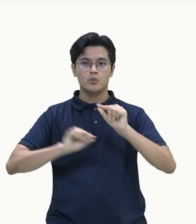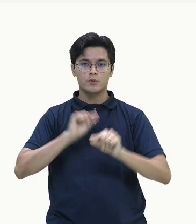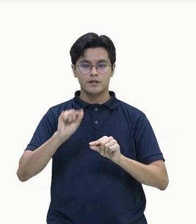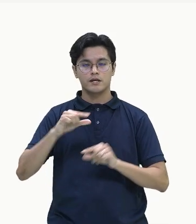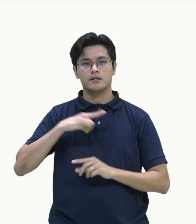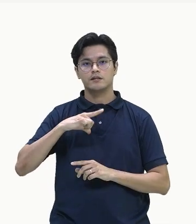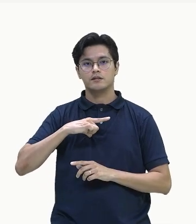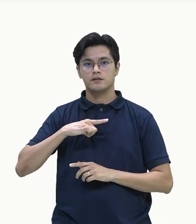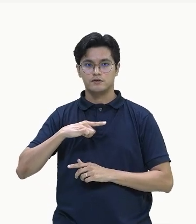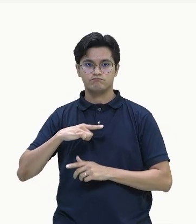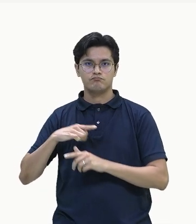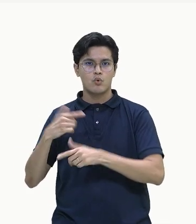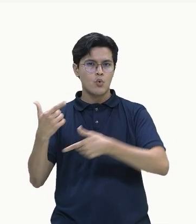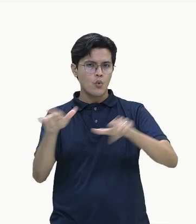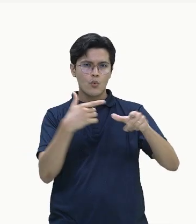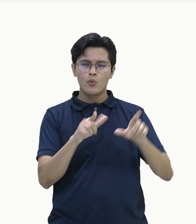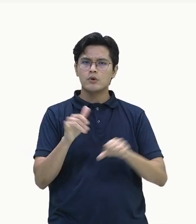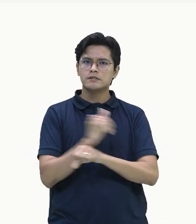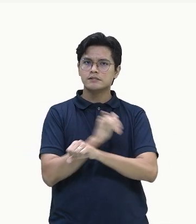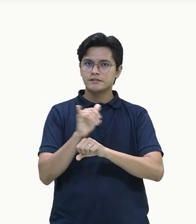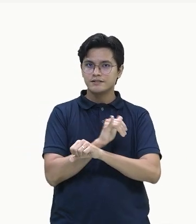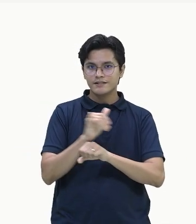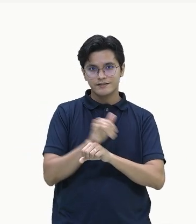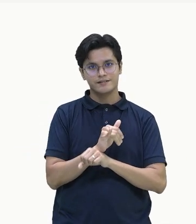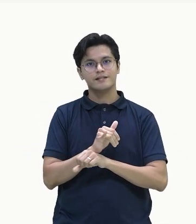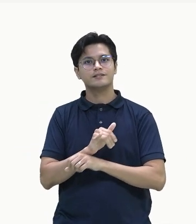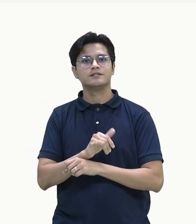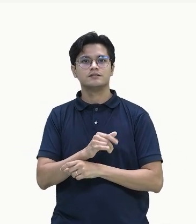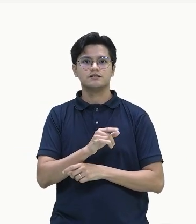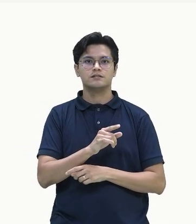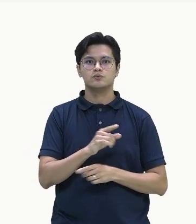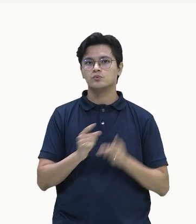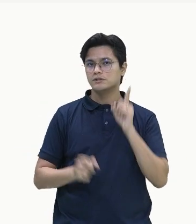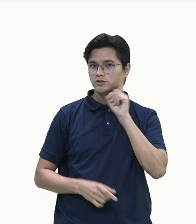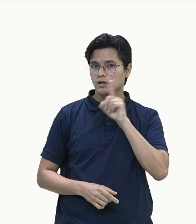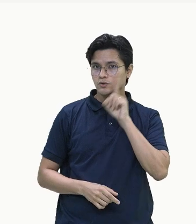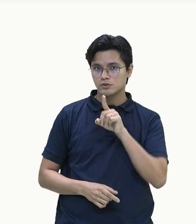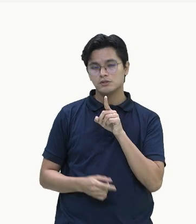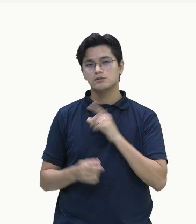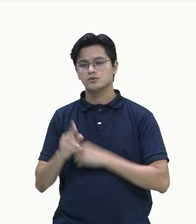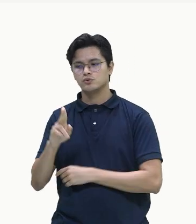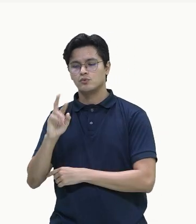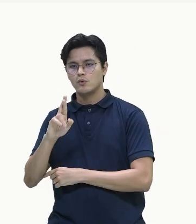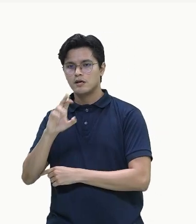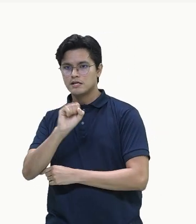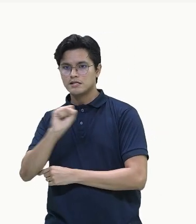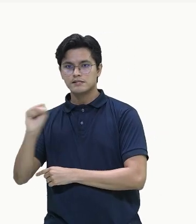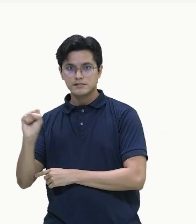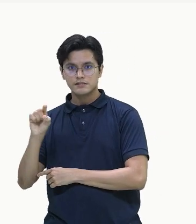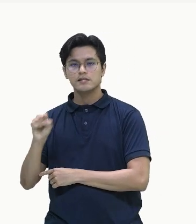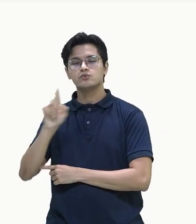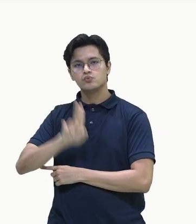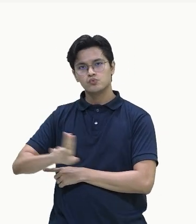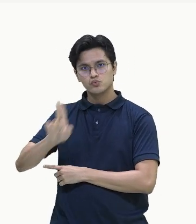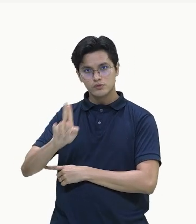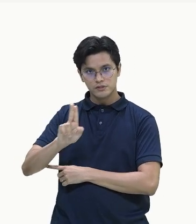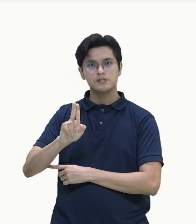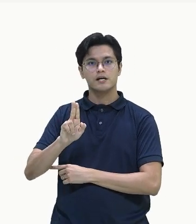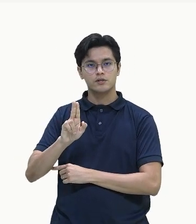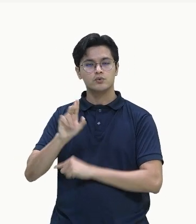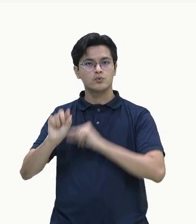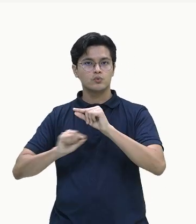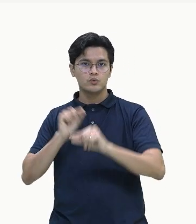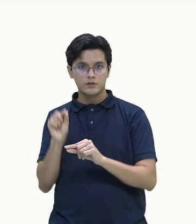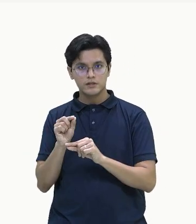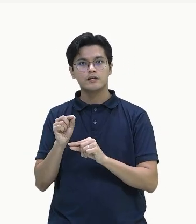outras medidas adotadas por essas superpotências que mostram ali essa luta para manter os aliados